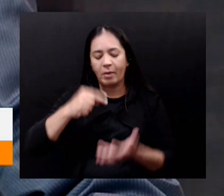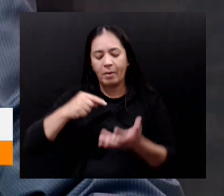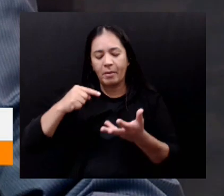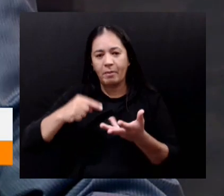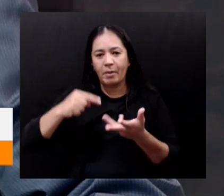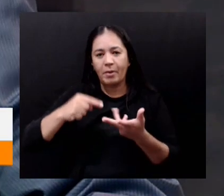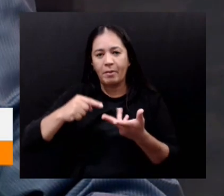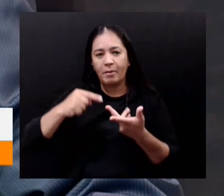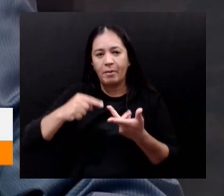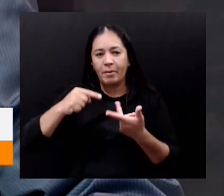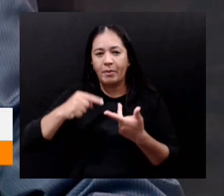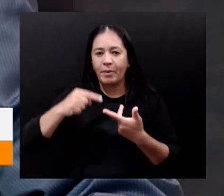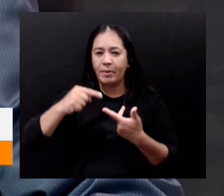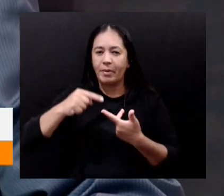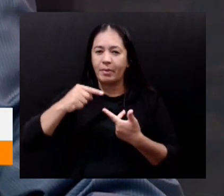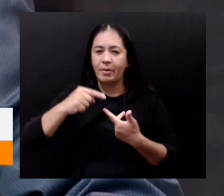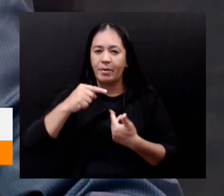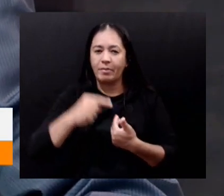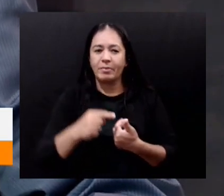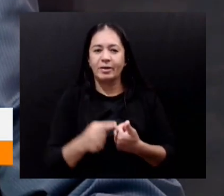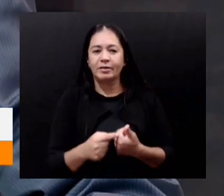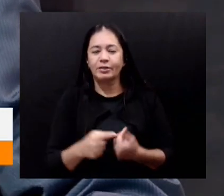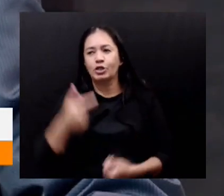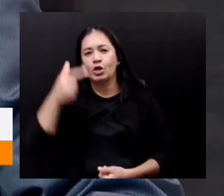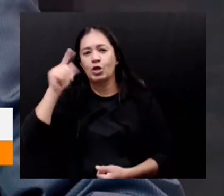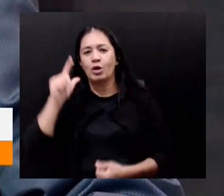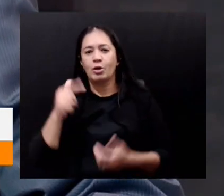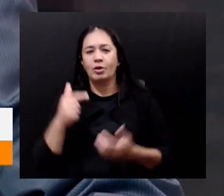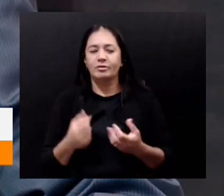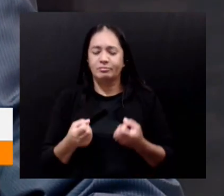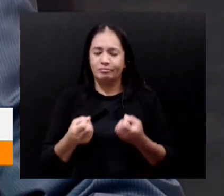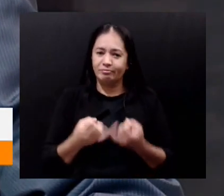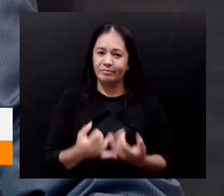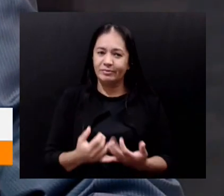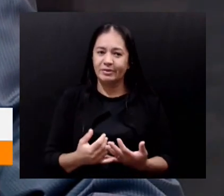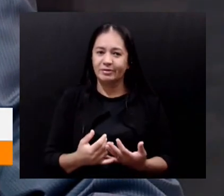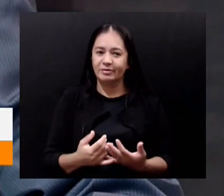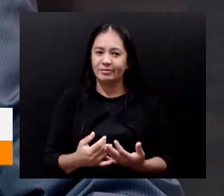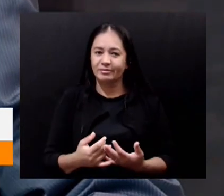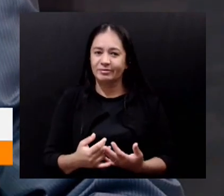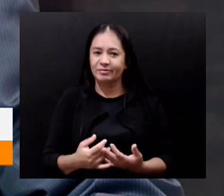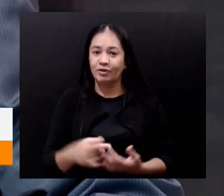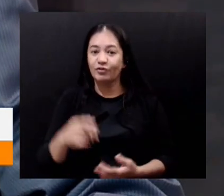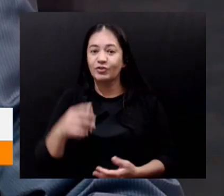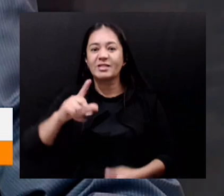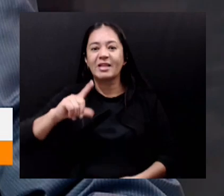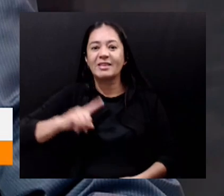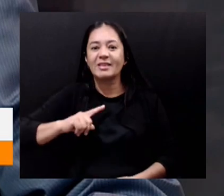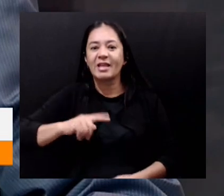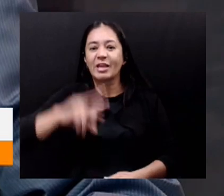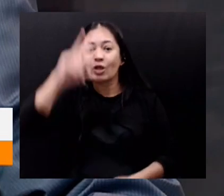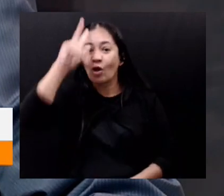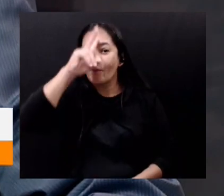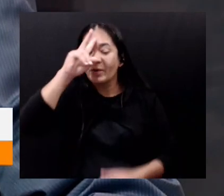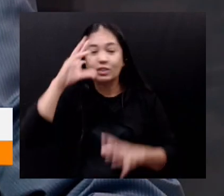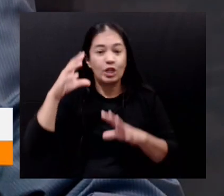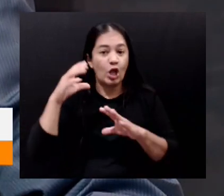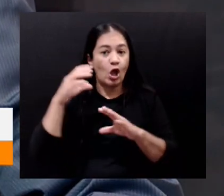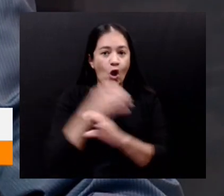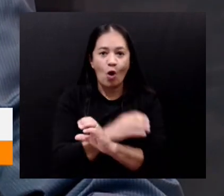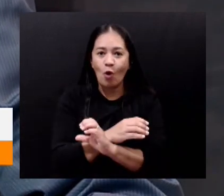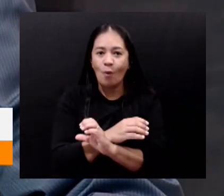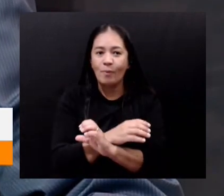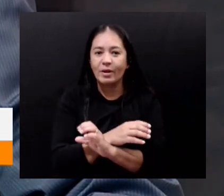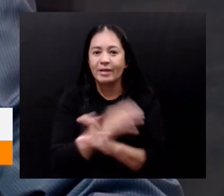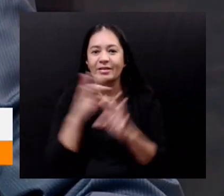uma criança, tal, cujos avós são esses, etc. Você tem um relato completo de quem são os pais, quem é a criança, quem